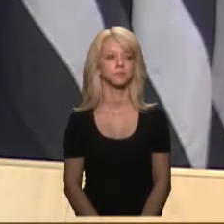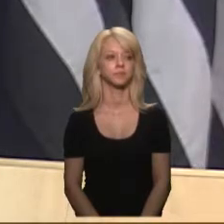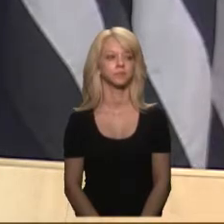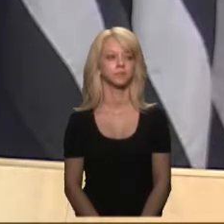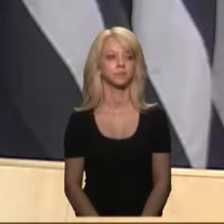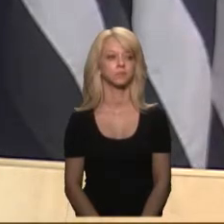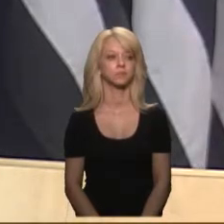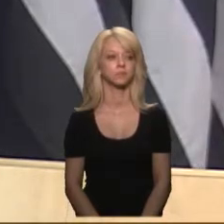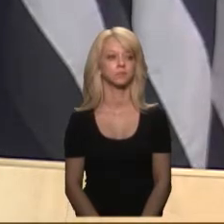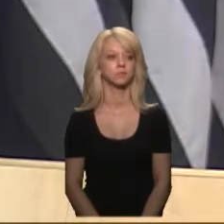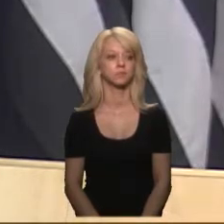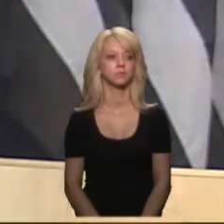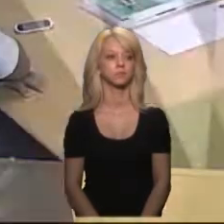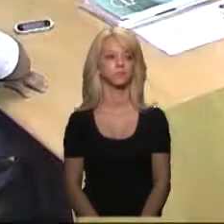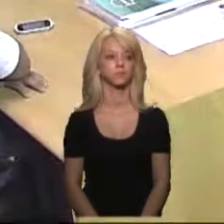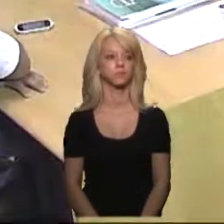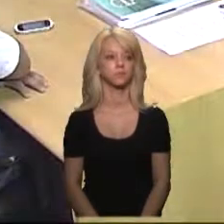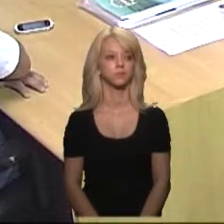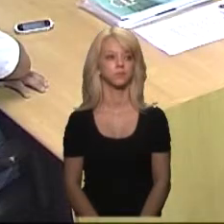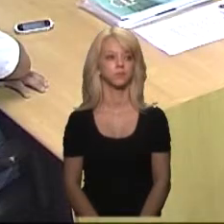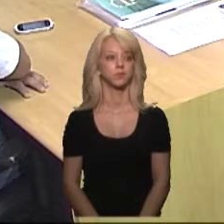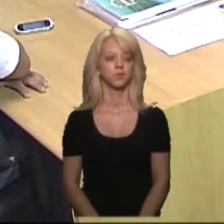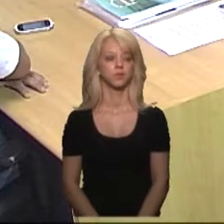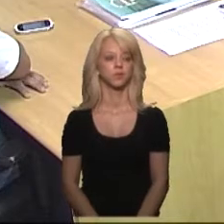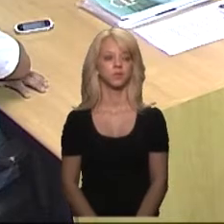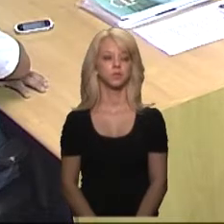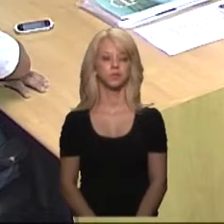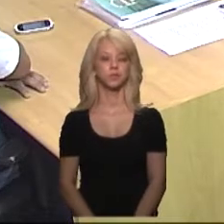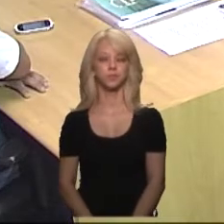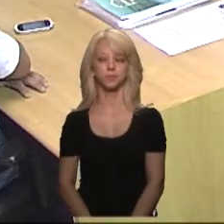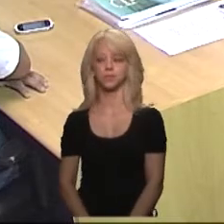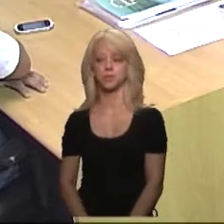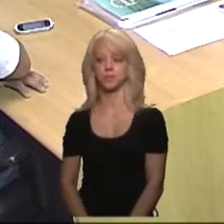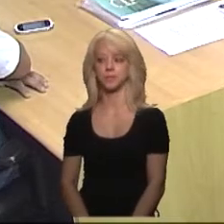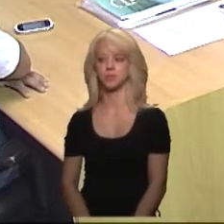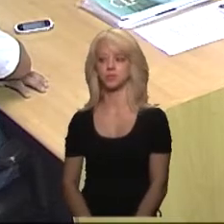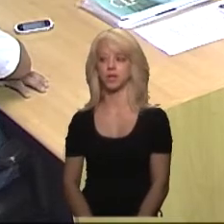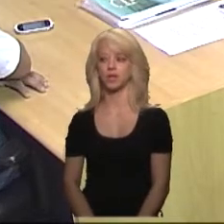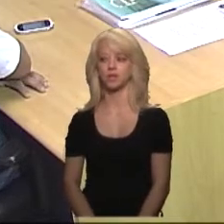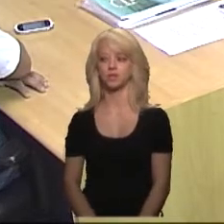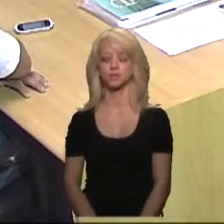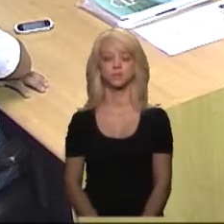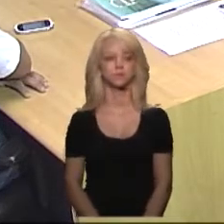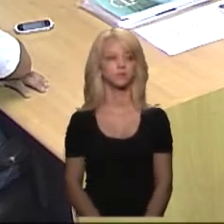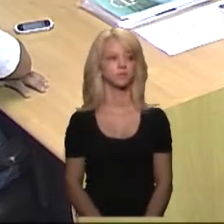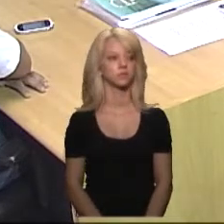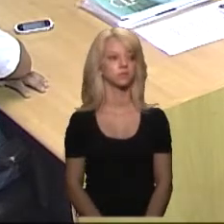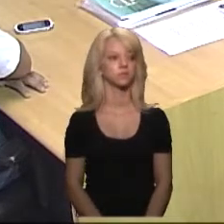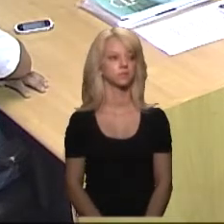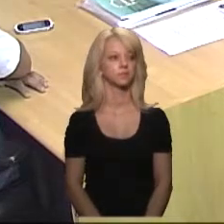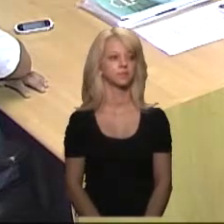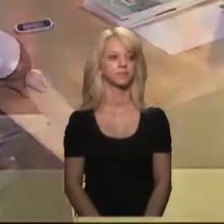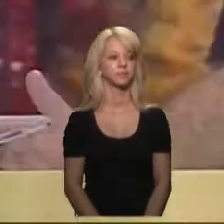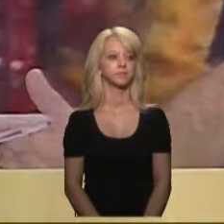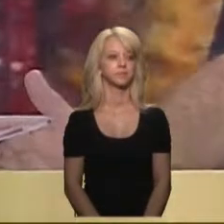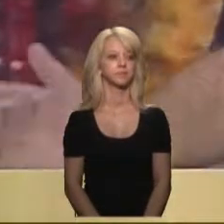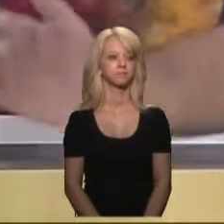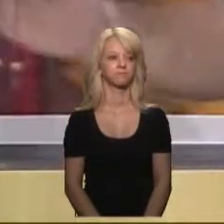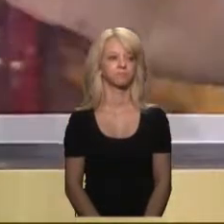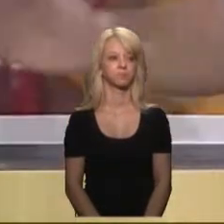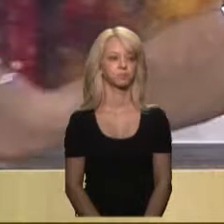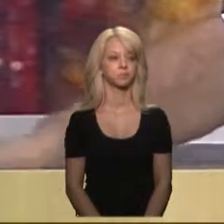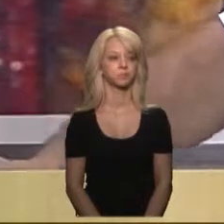o seguinte. Vereador, que eu quero dizer o seguinte. Não. Eu quero que o prefeito entre com o Nadim. Vamos suspender a sessão.